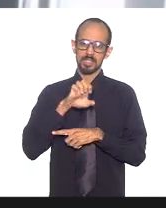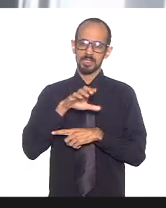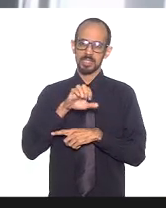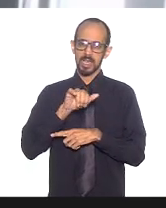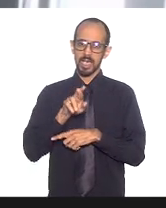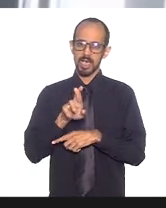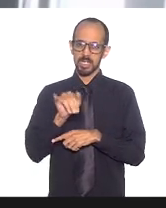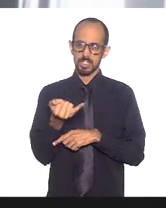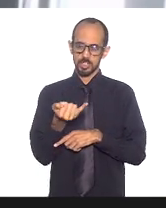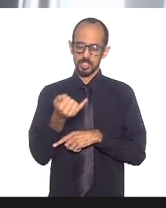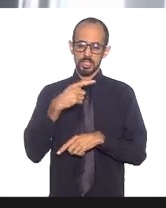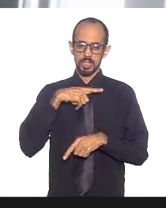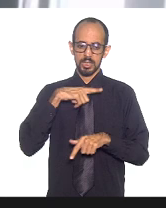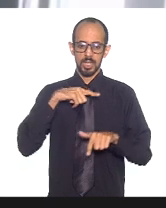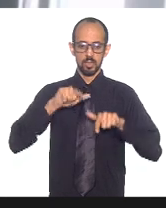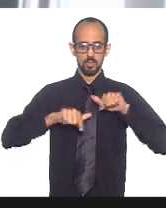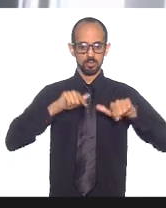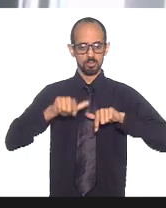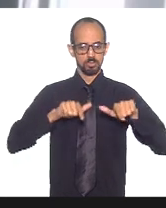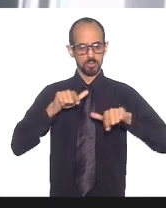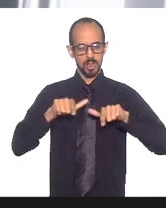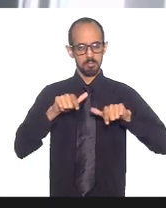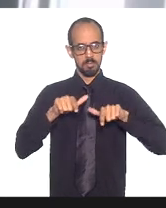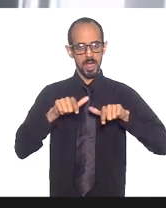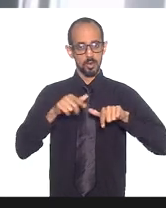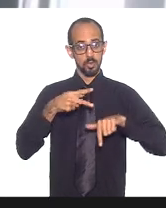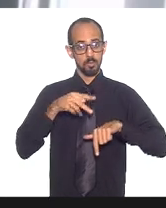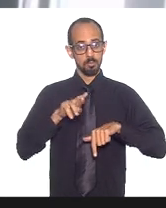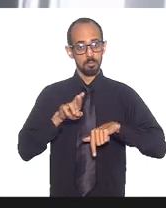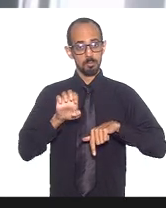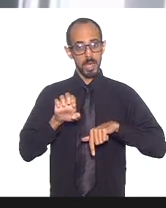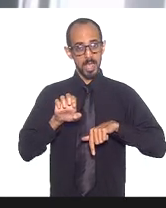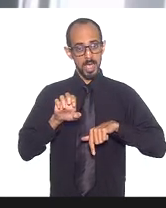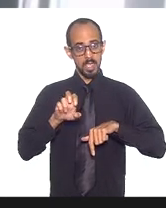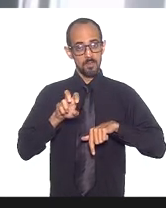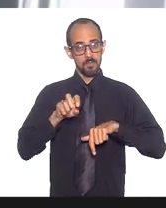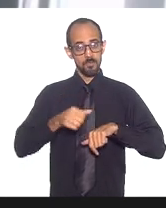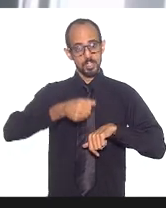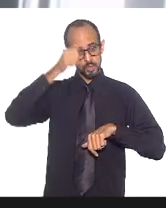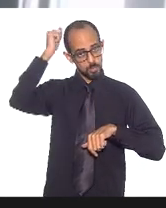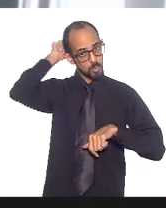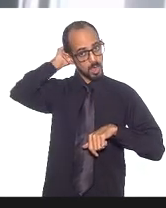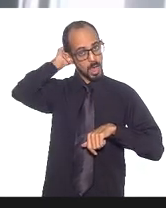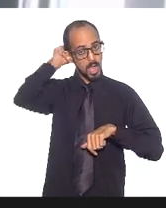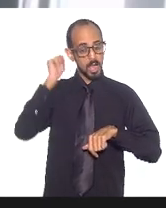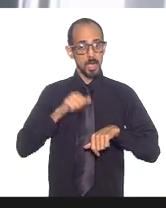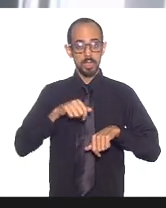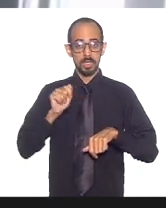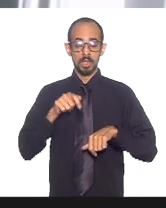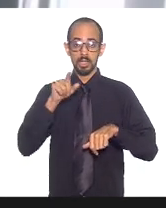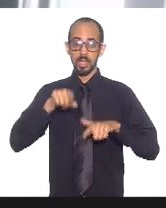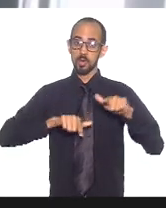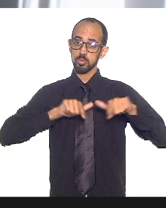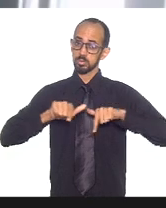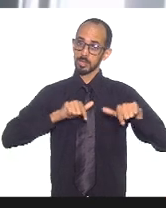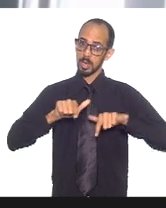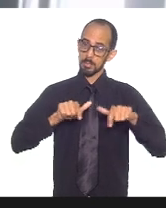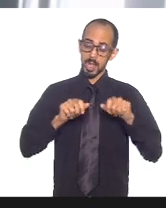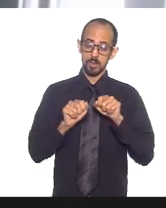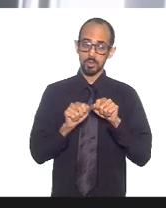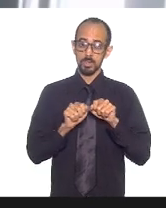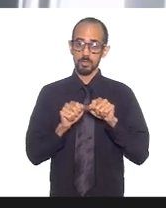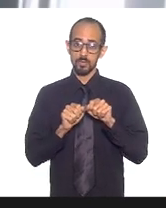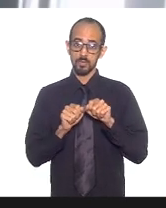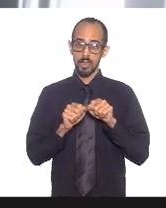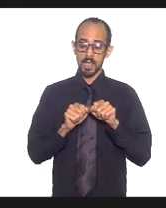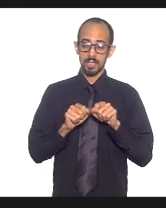no trabalho com pré-vestibular social, né? Importante esse trabalho porque ele garante, abre perspectivas